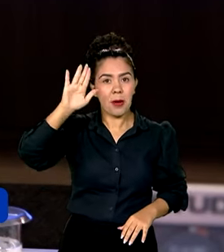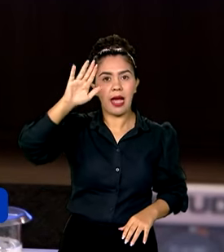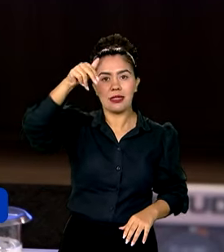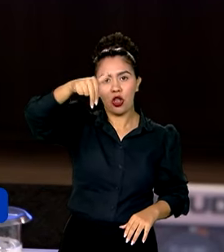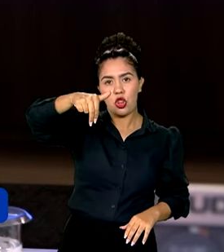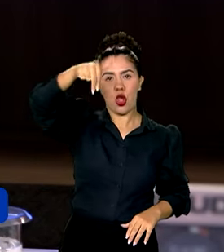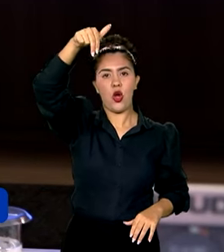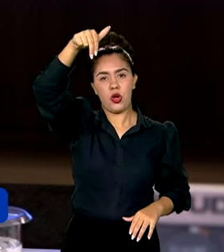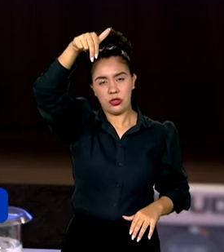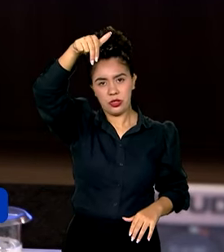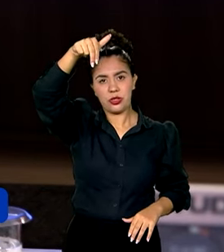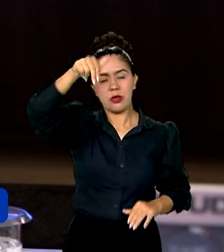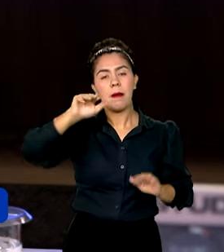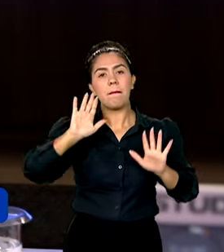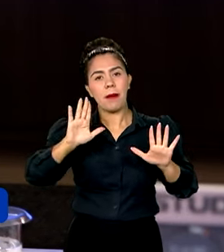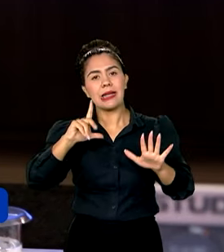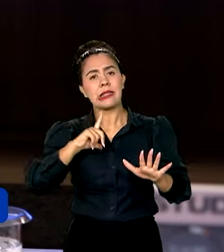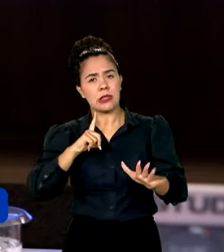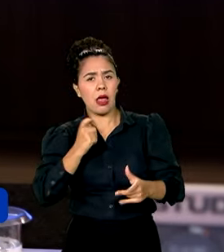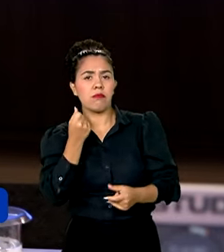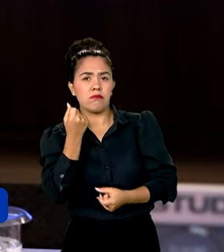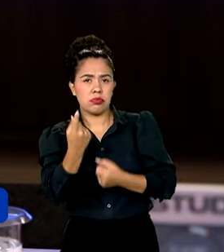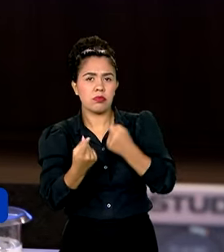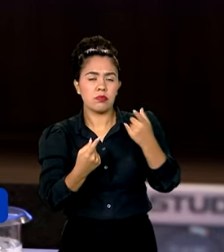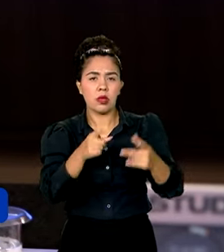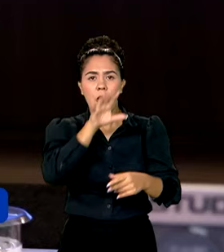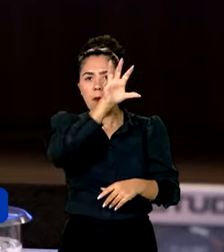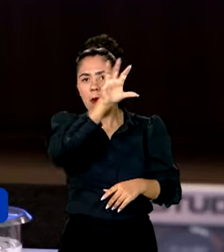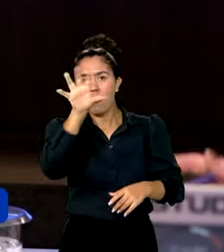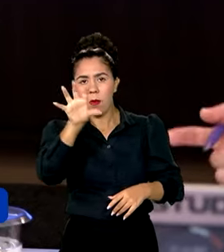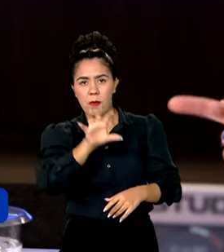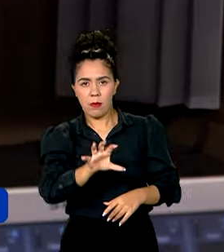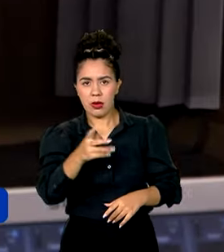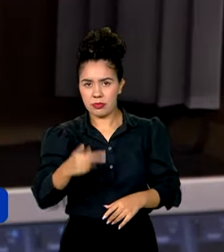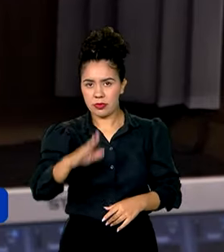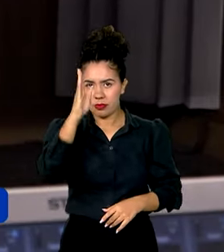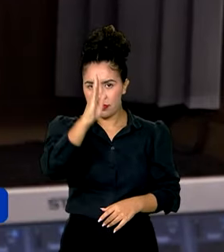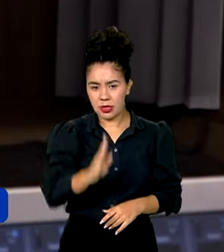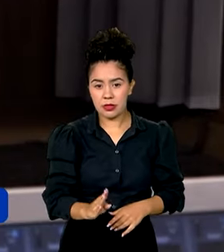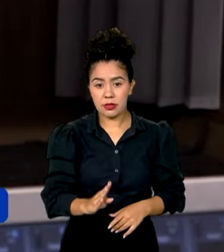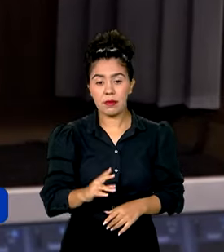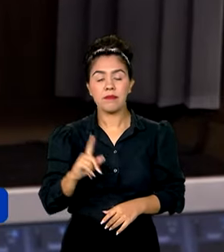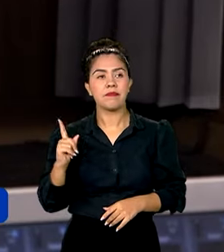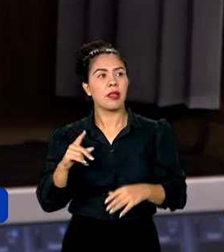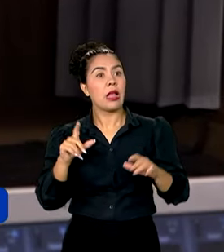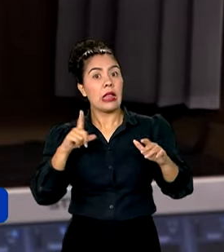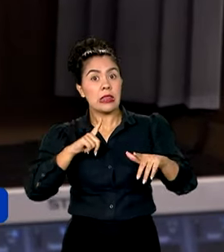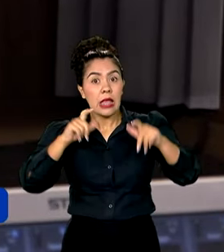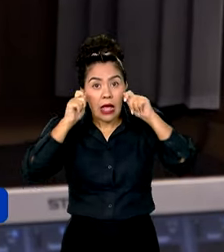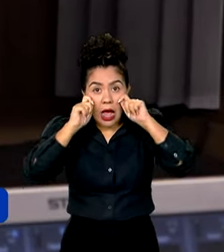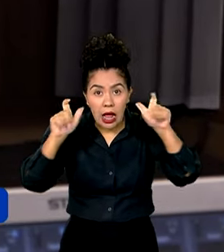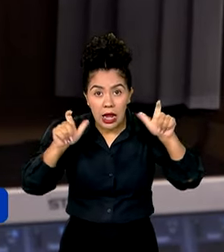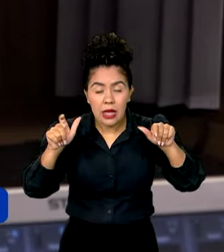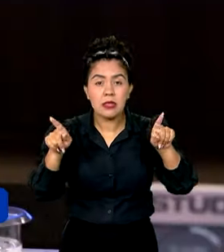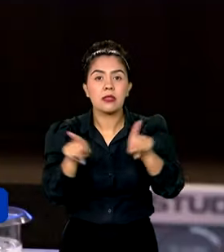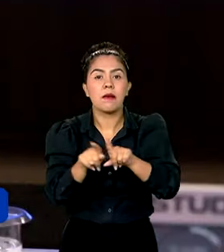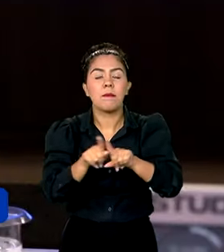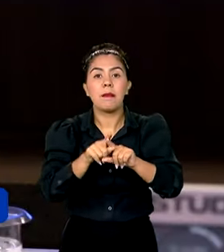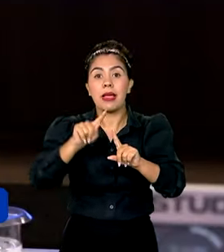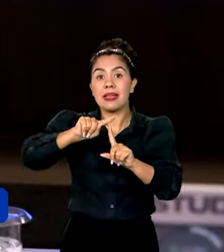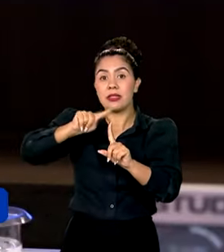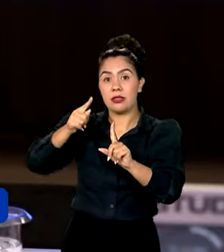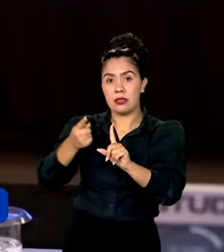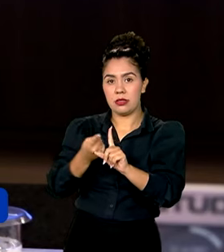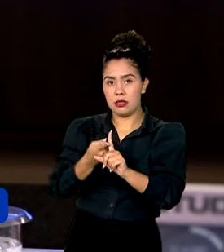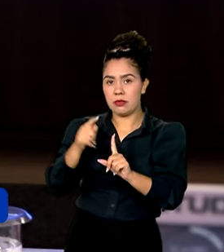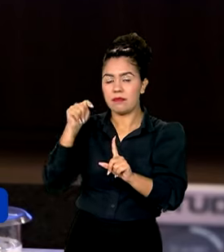norte mas temos casos em diferentes regiões do país perfeito Inclusive tem um alerta para transmissão em gestantes não é isso um alerta para